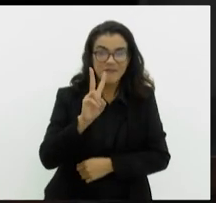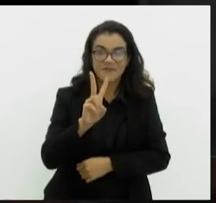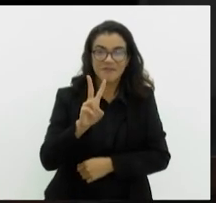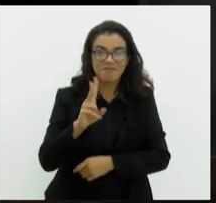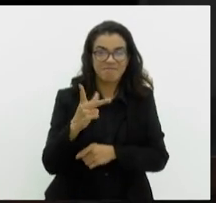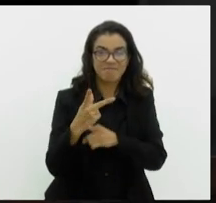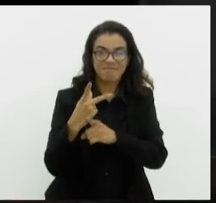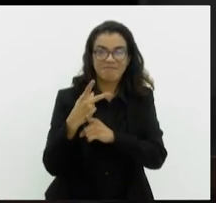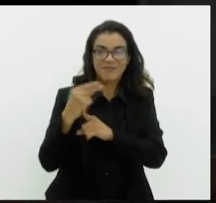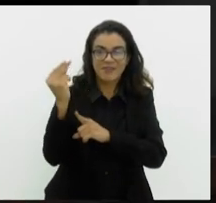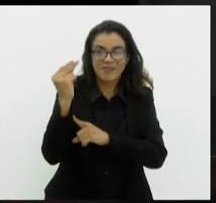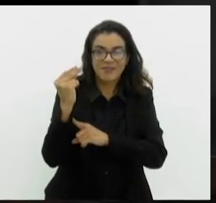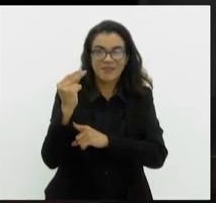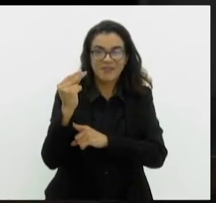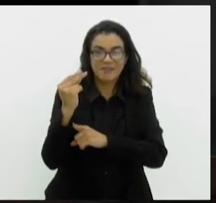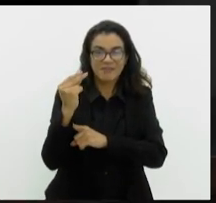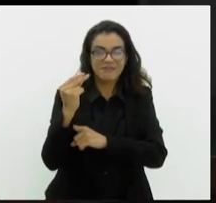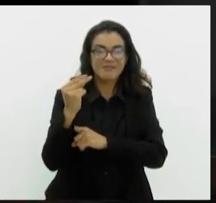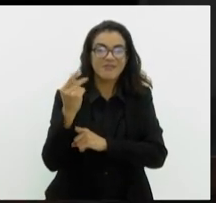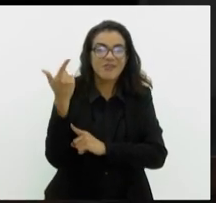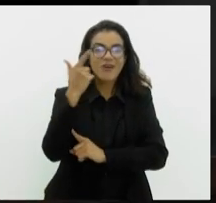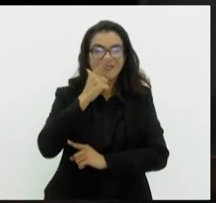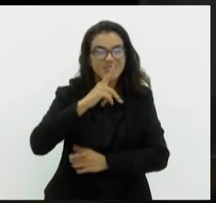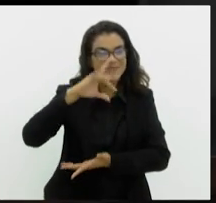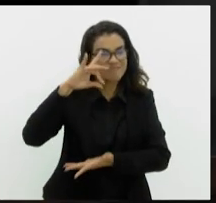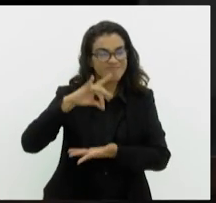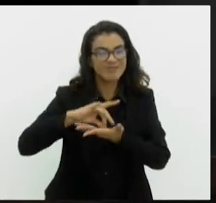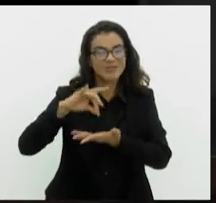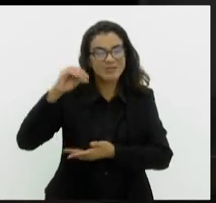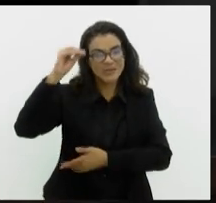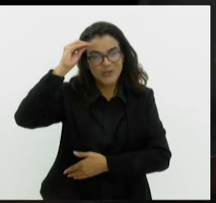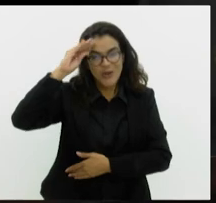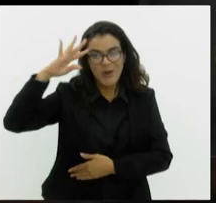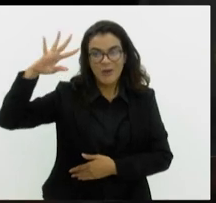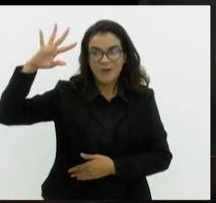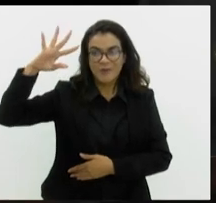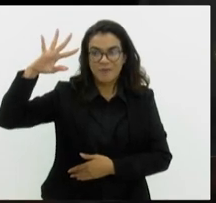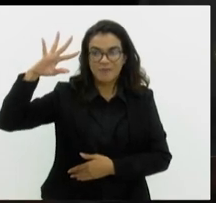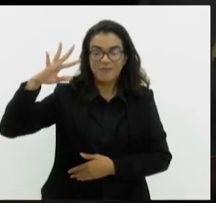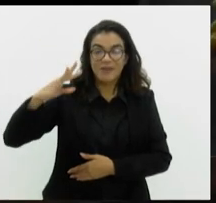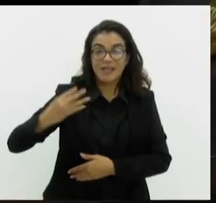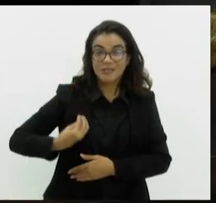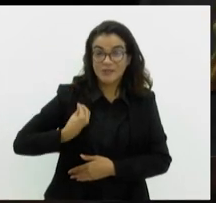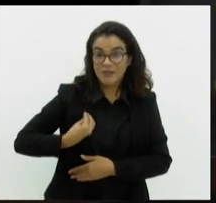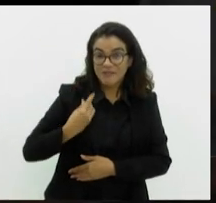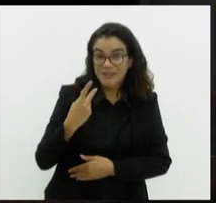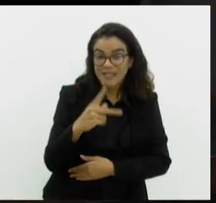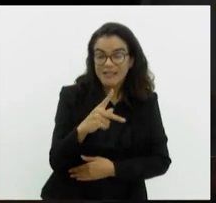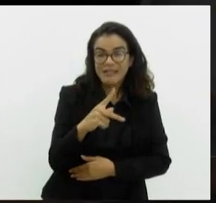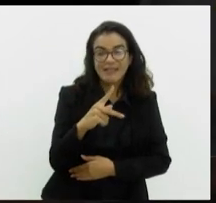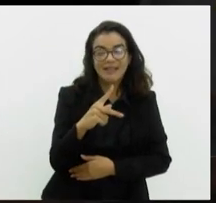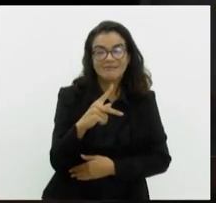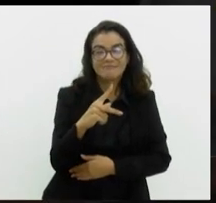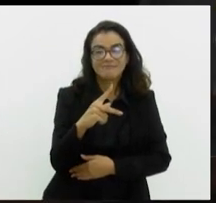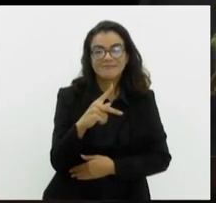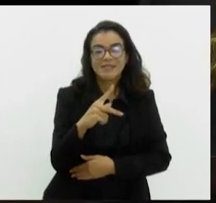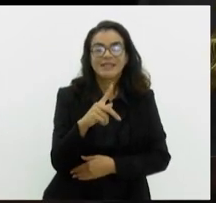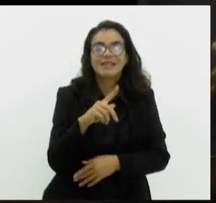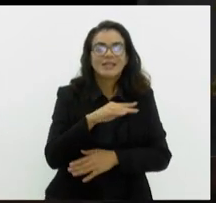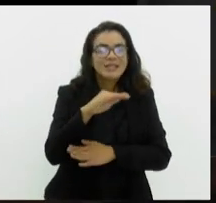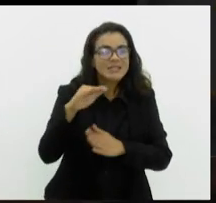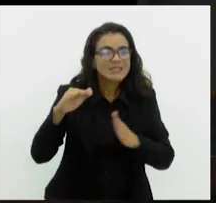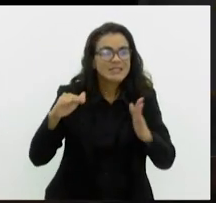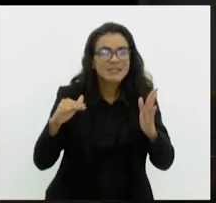vitoriosa e realizando todos os seus sonhos. Que essa tua estrada de vida sempre iluminada e que todas